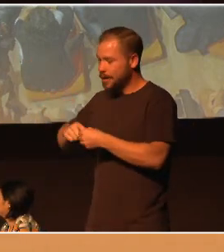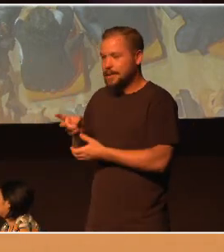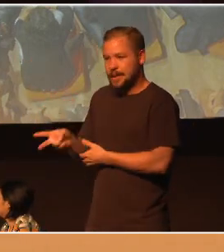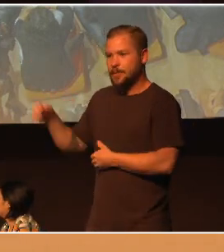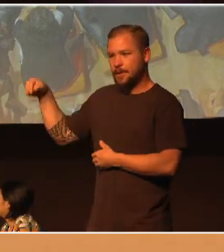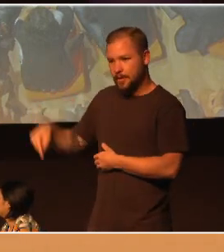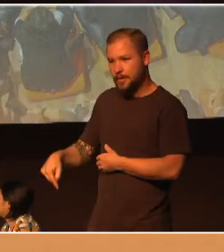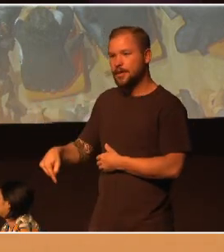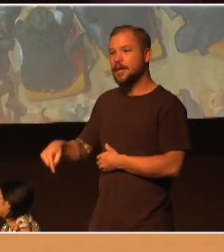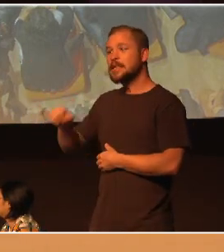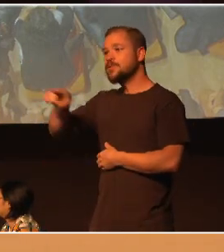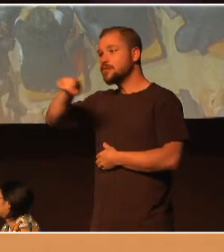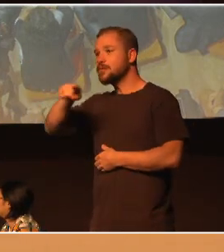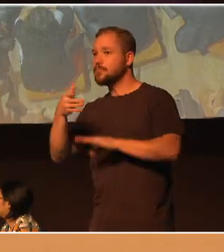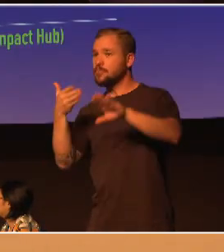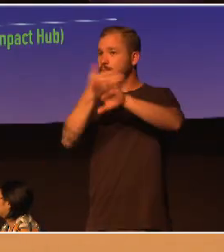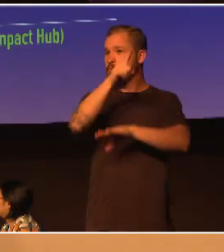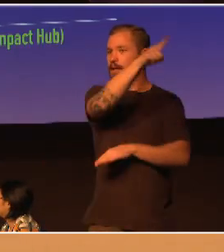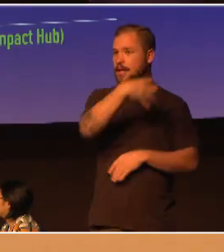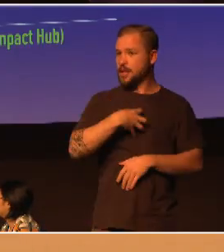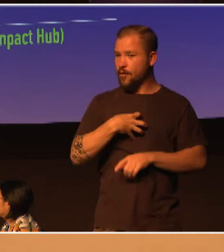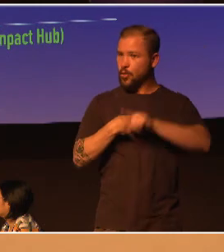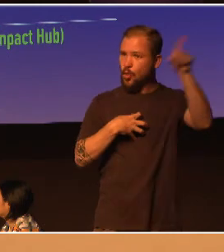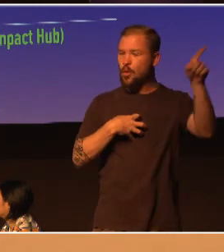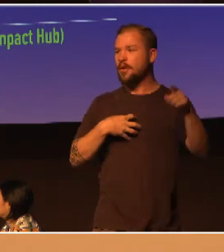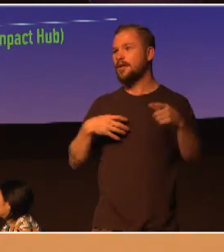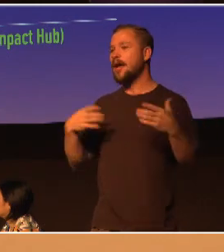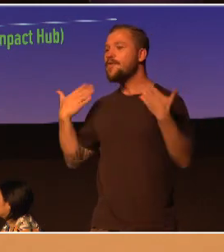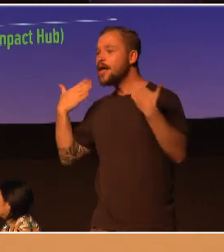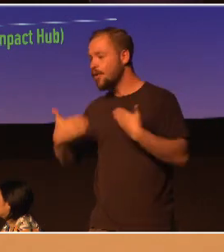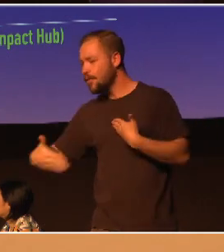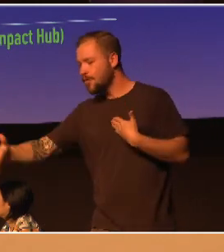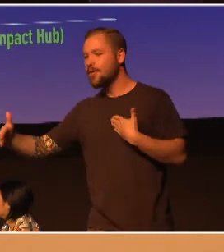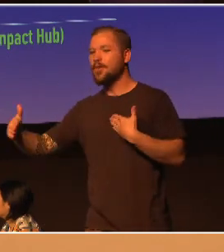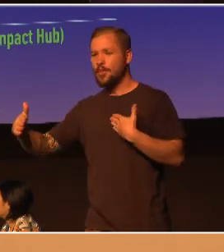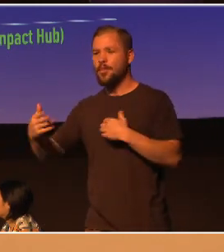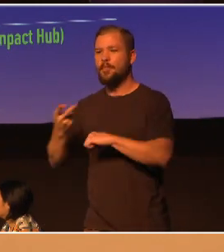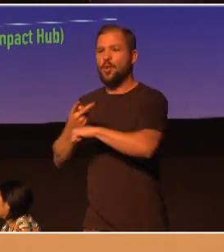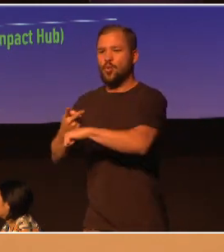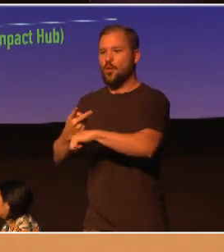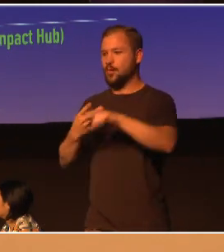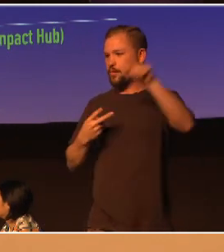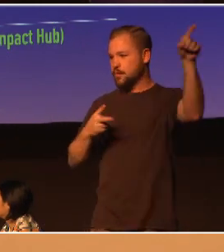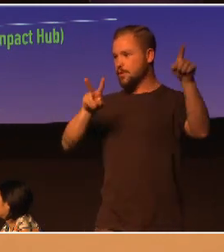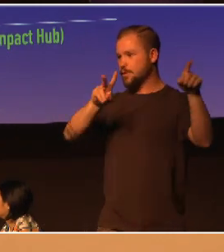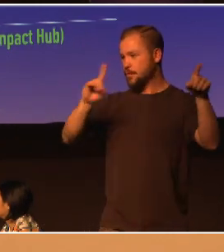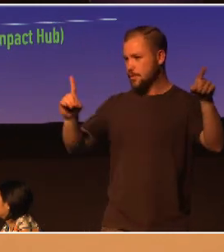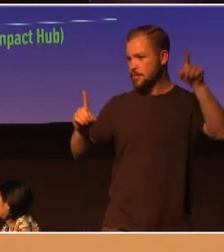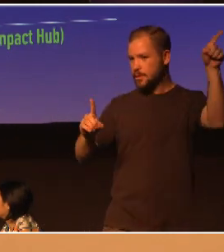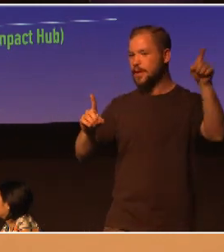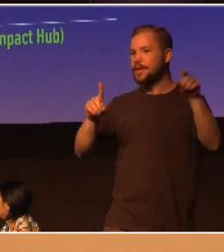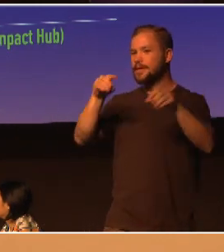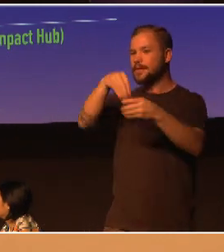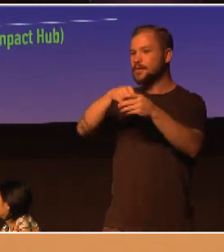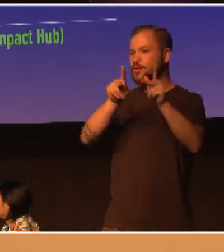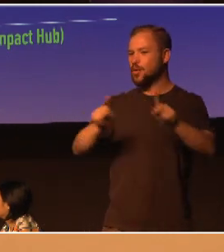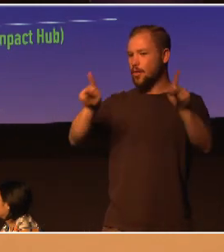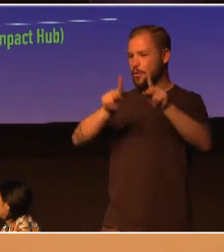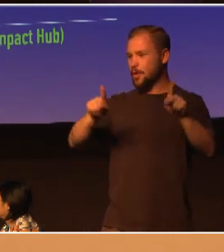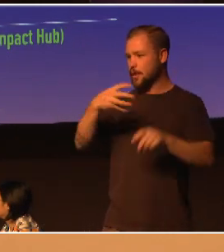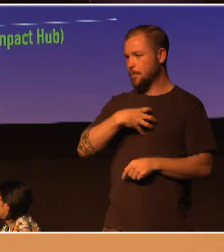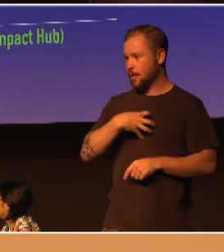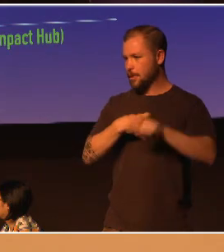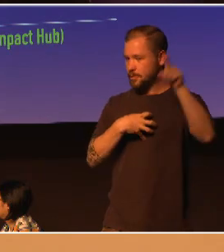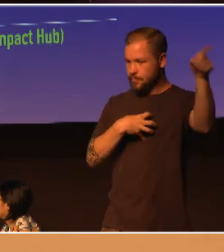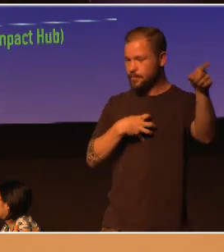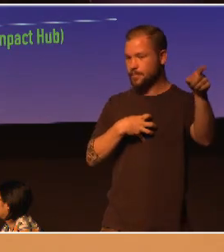vocês visitem Salvador aí no verão ou em qualquer momento, por favor, procurem o Vale do Dendê, lá no Shopping da Bahia, a gente fica lá